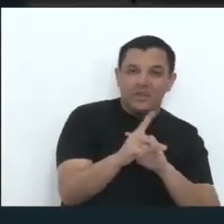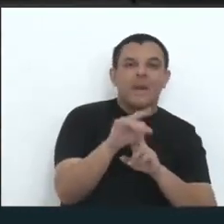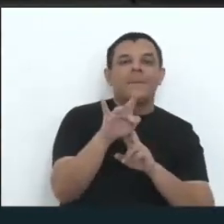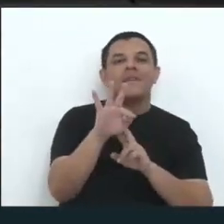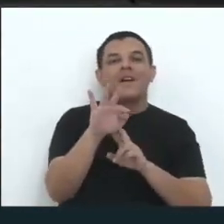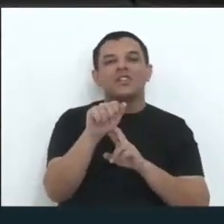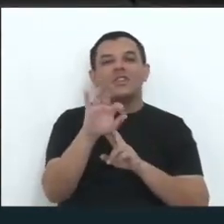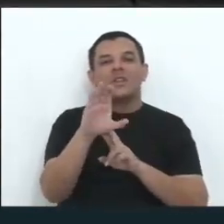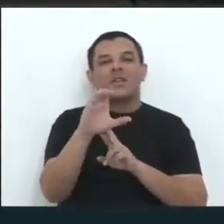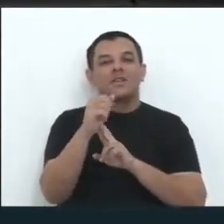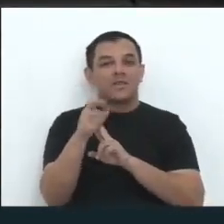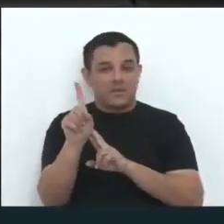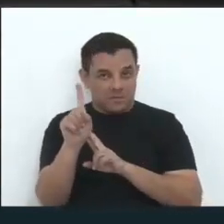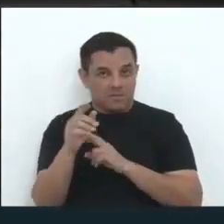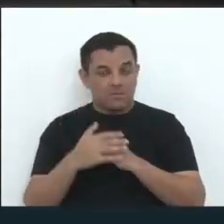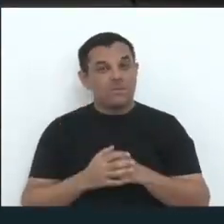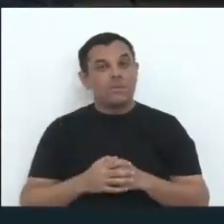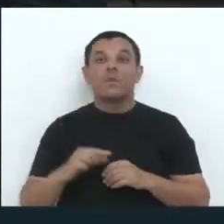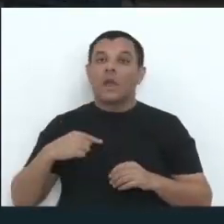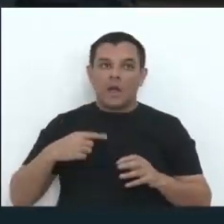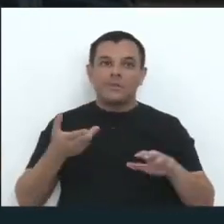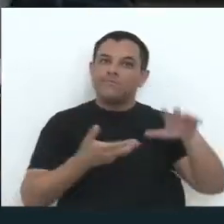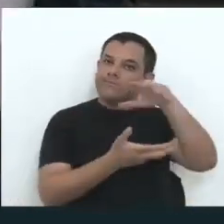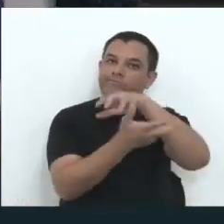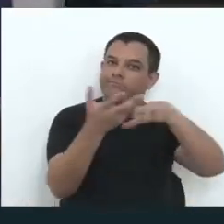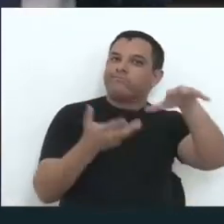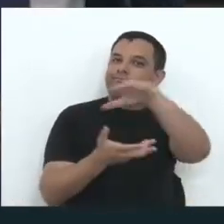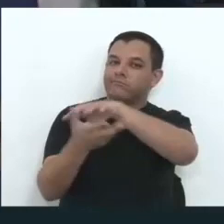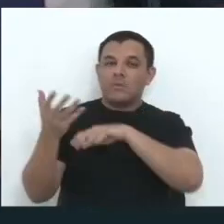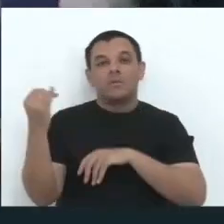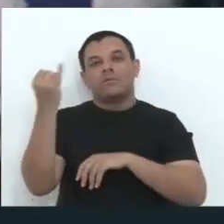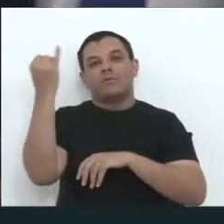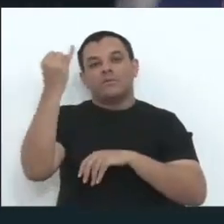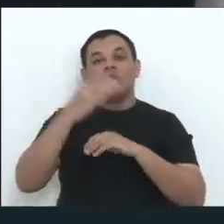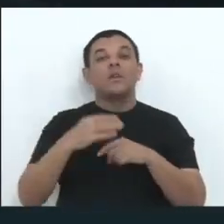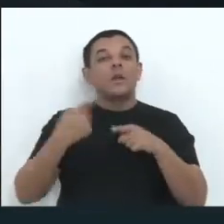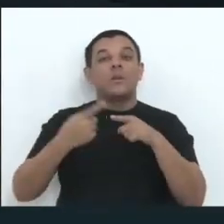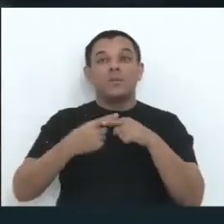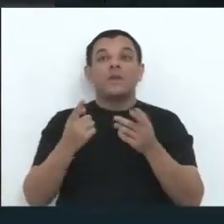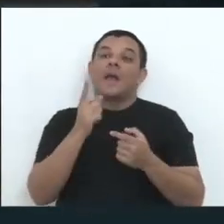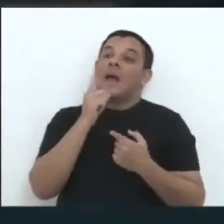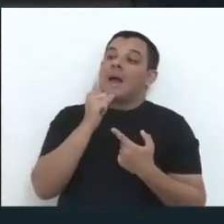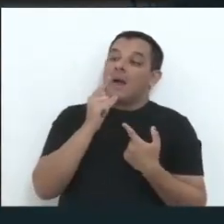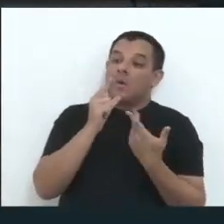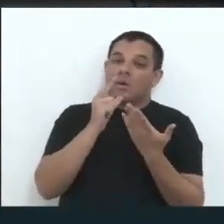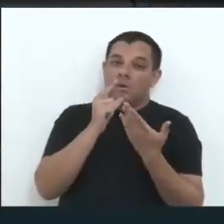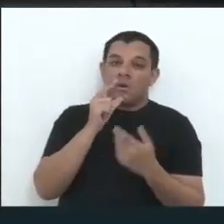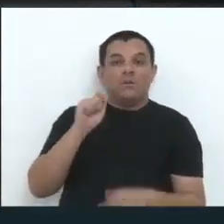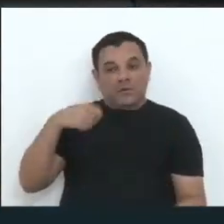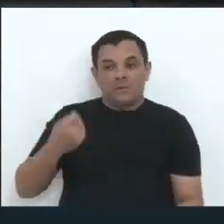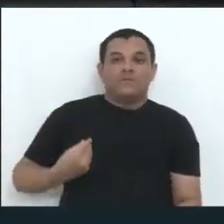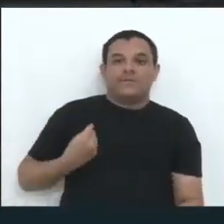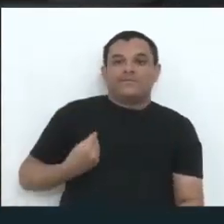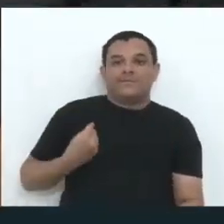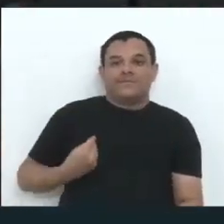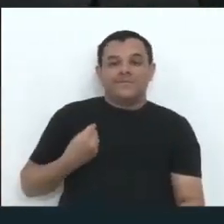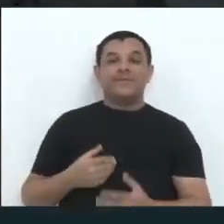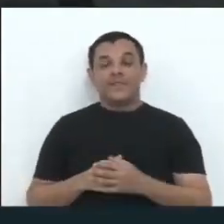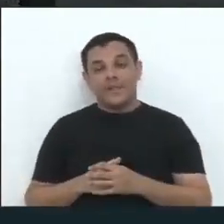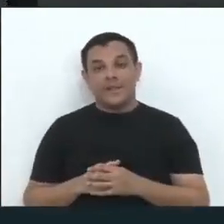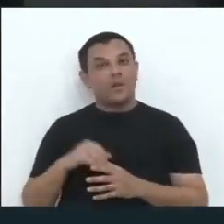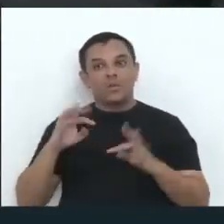É um movimento importante, porque água é vida e todas